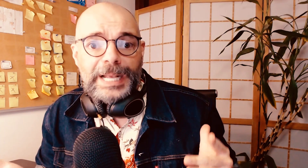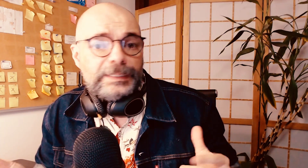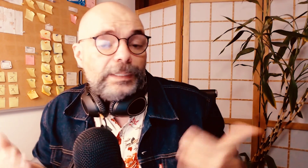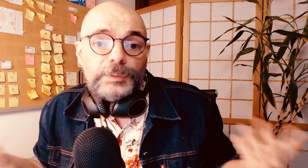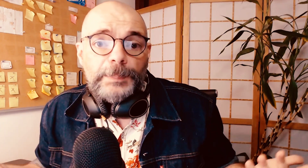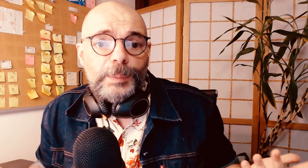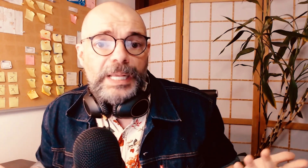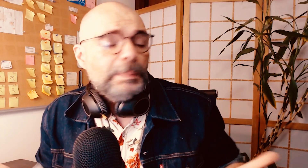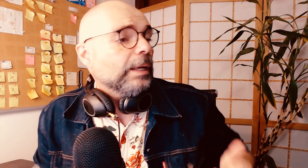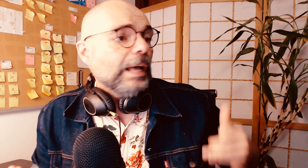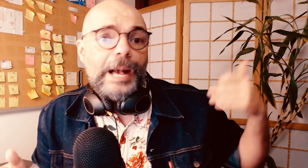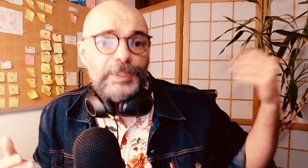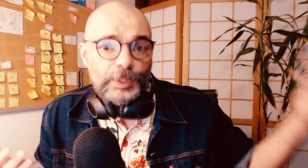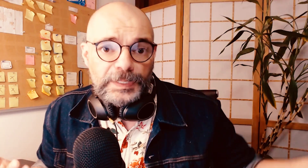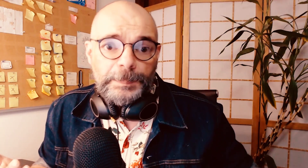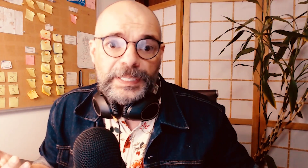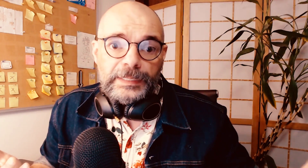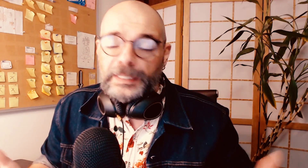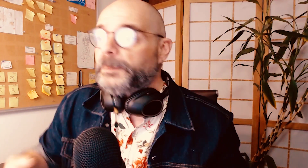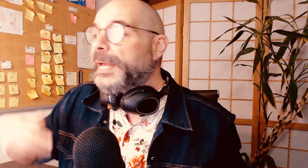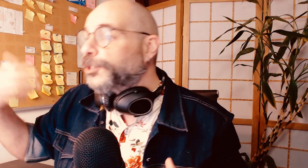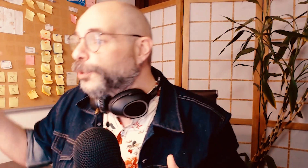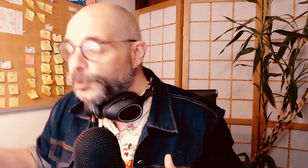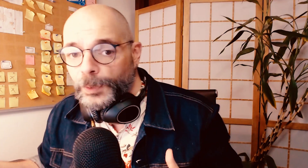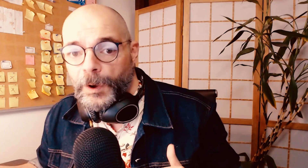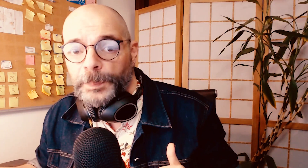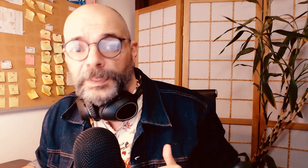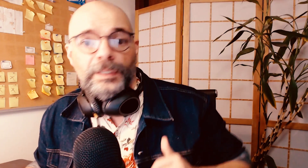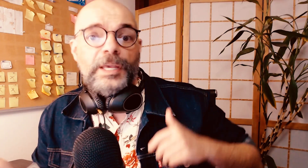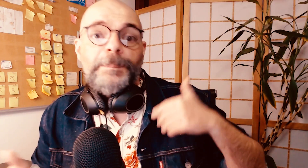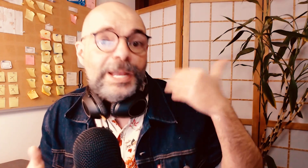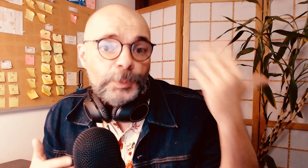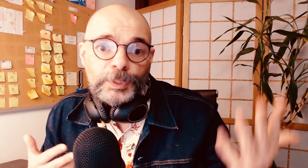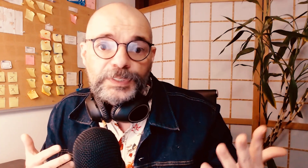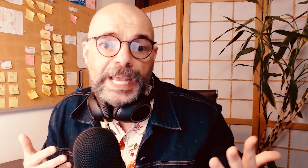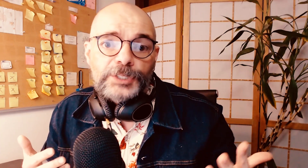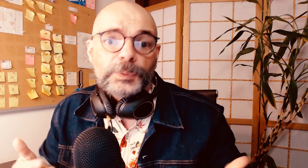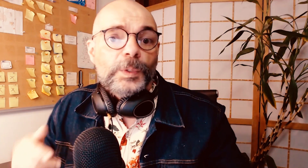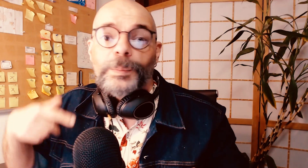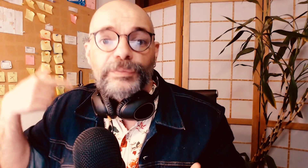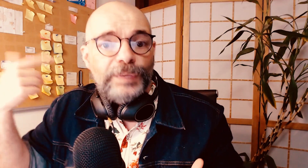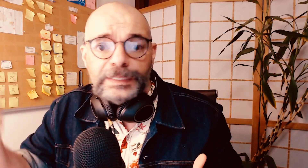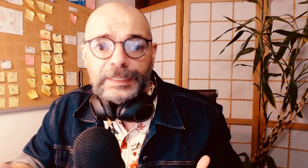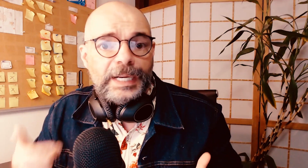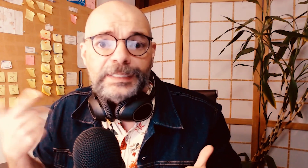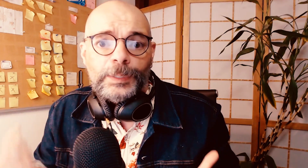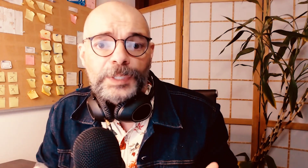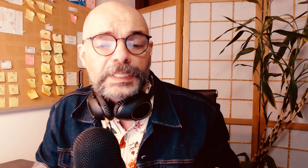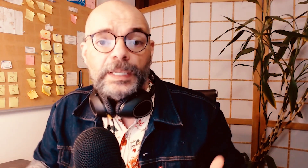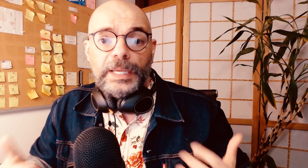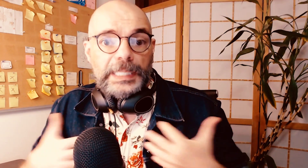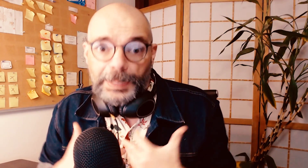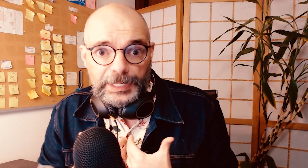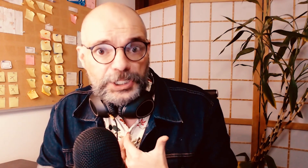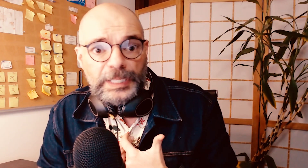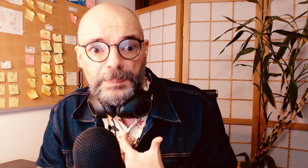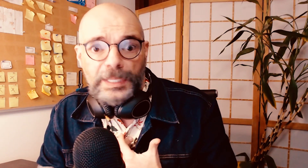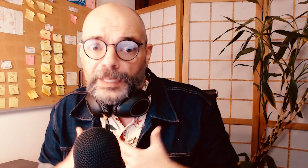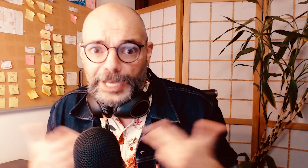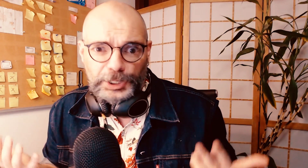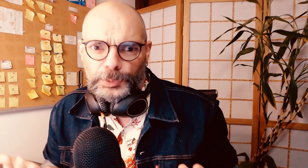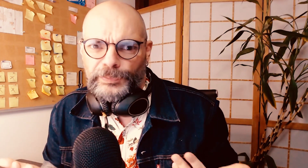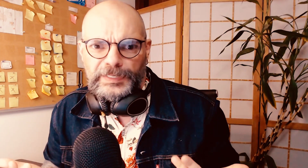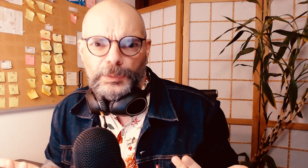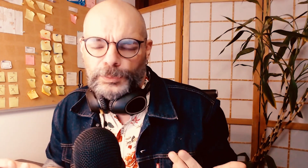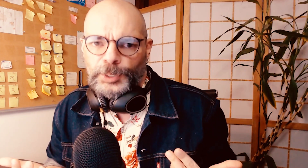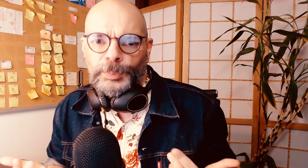na praça. Não tem problema. Abre outra empresa, mete outro golpe, repete o processo, uma vez atrás da outra. Não acredita em mim?